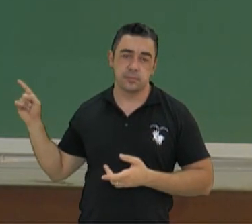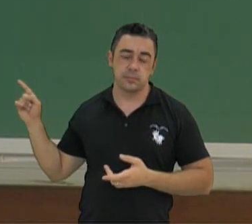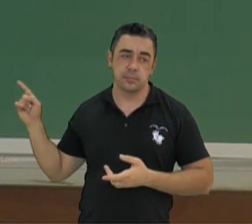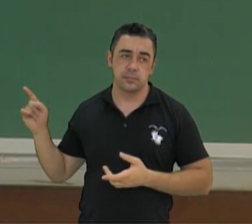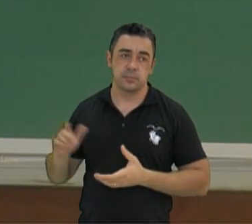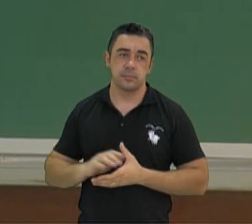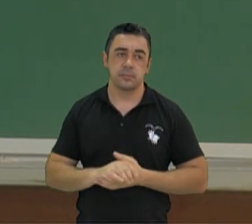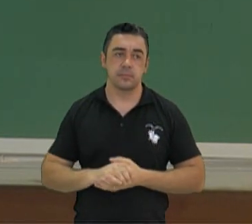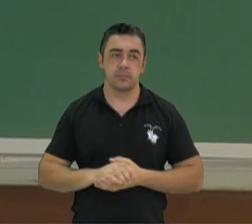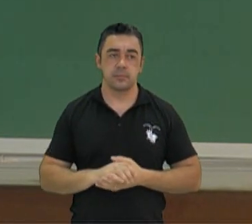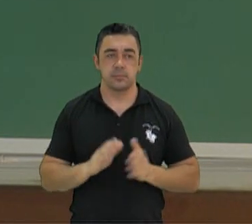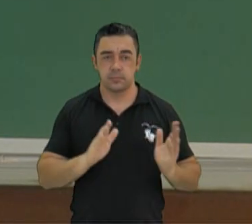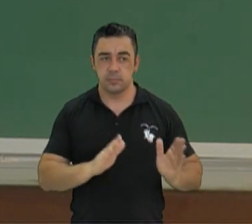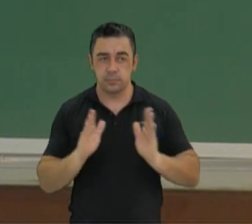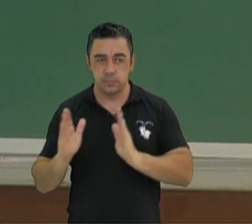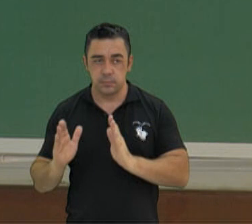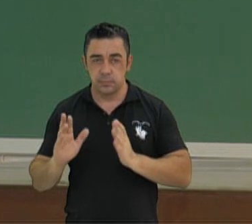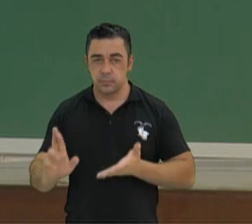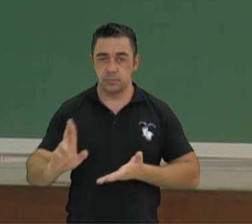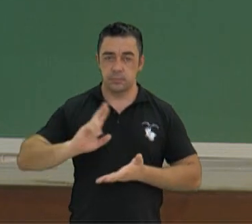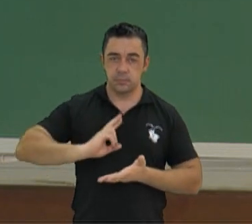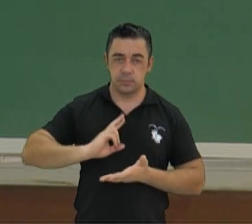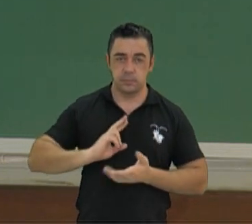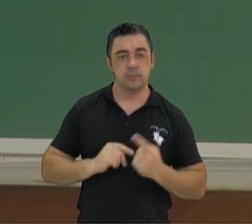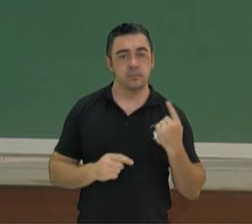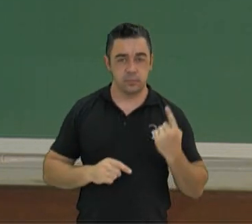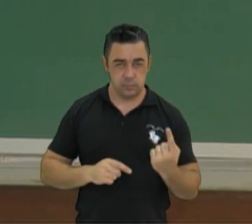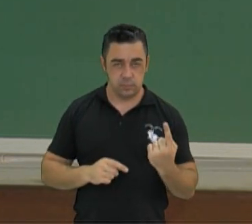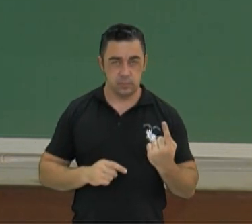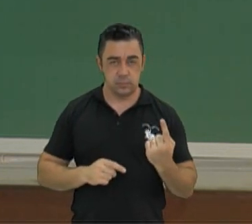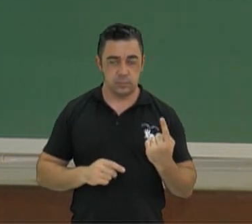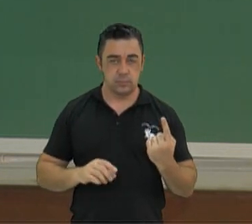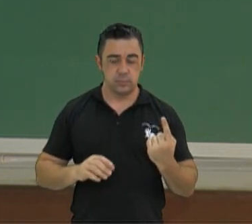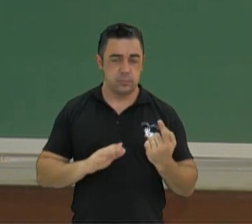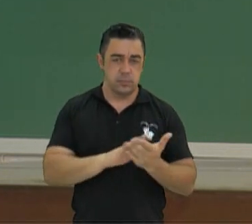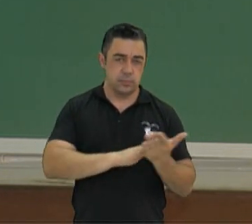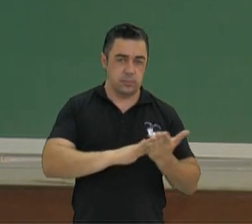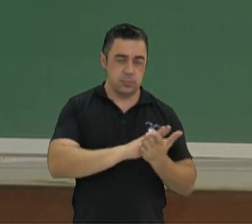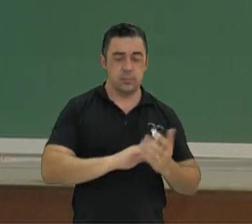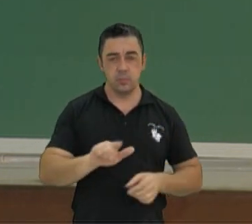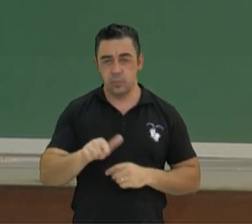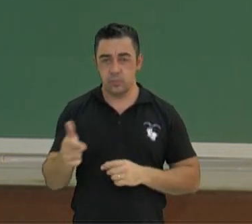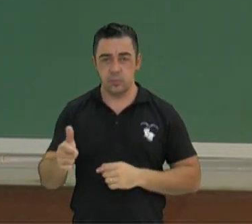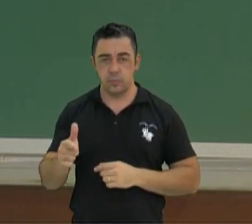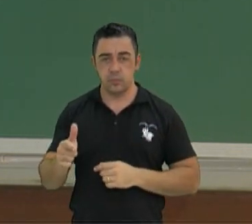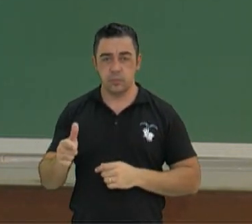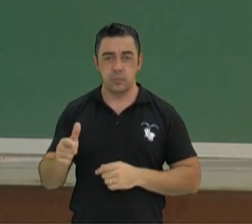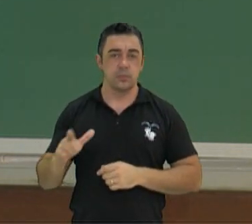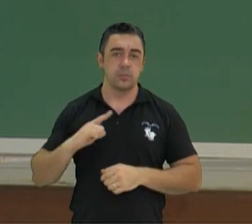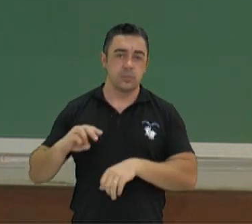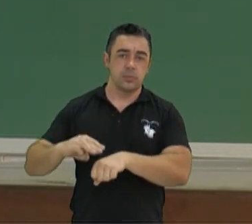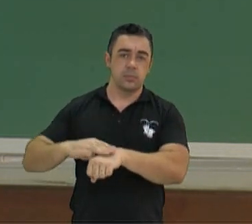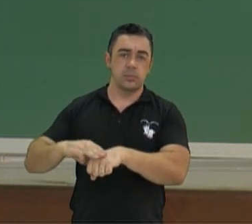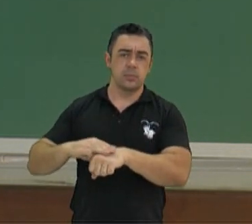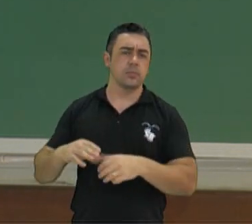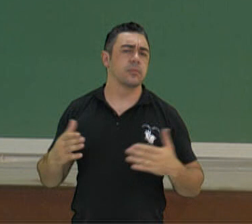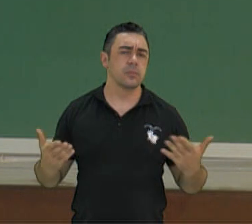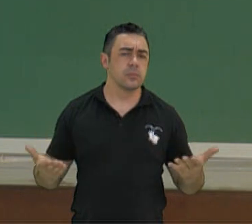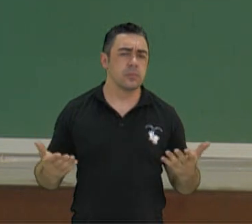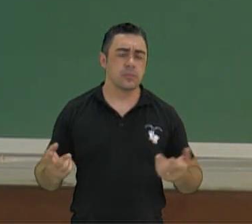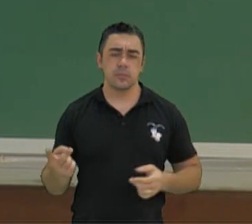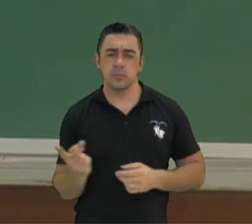com as duas? No meu resultado, eu obtive que uma ficou transparente e a outra ficou castanha. Qual